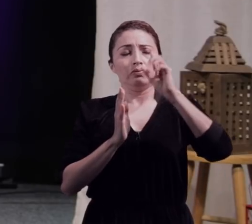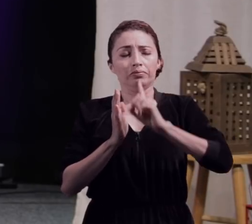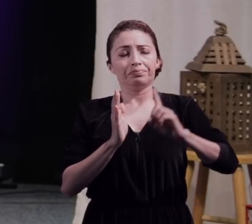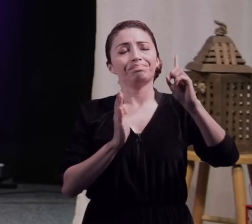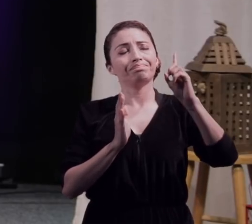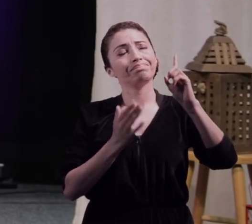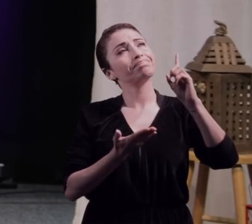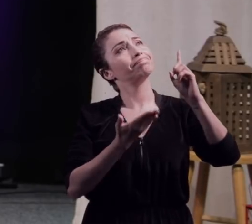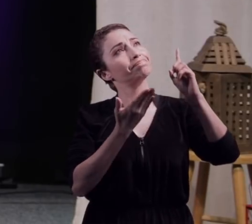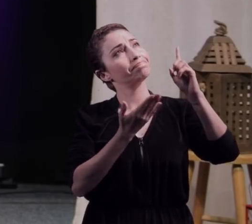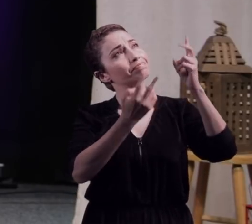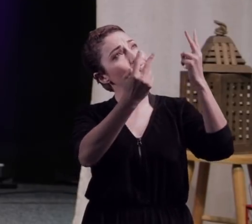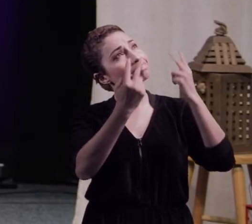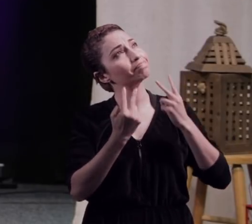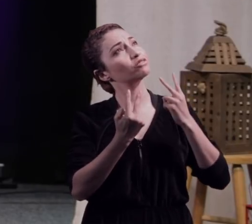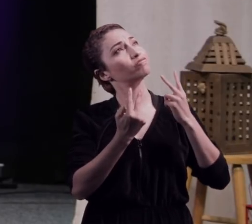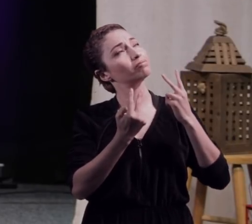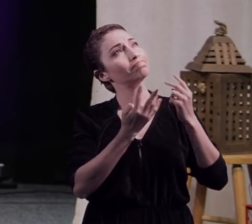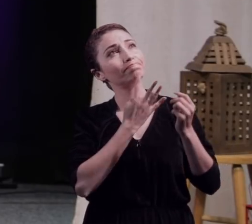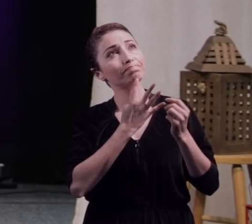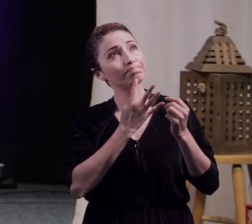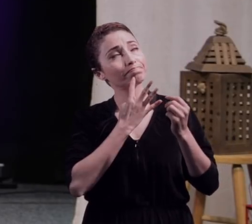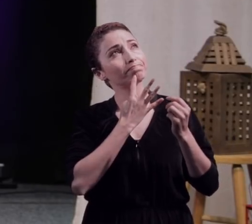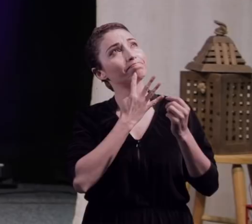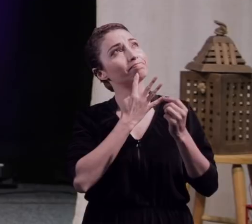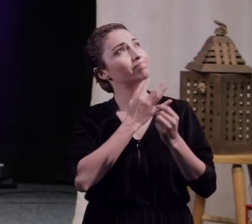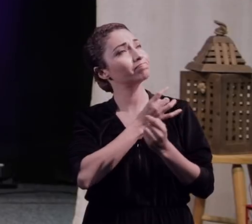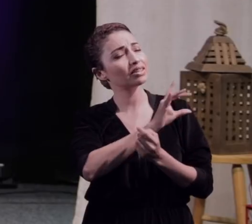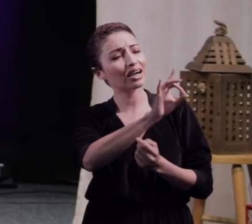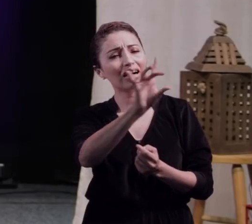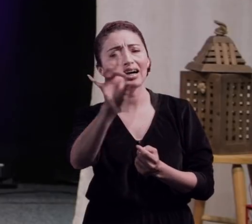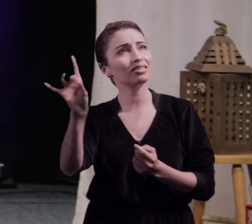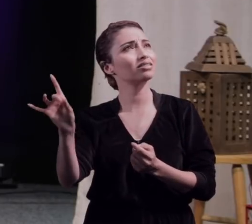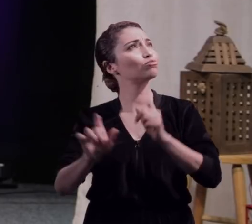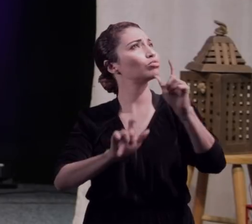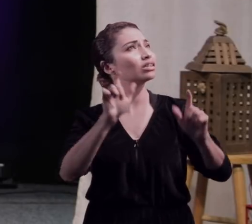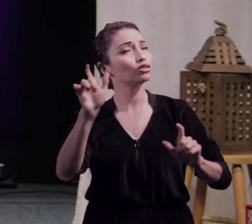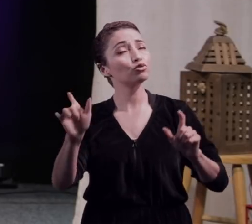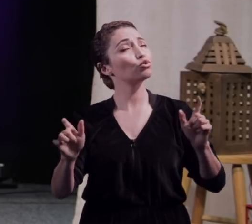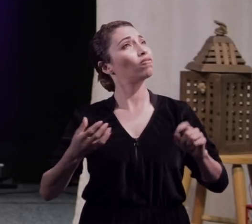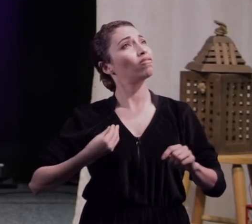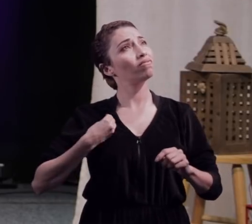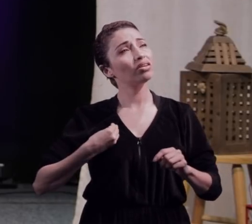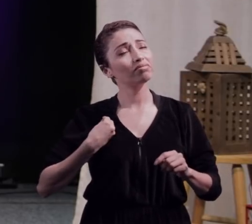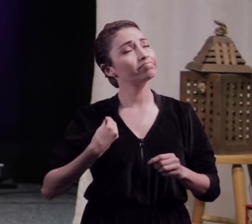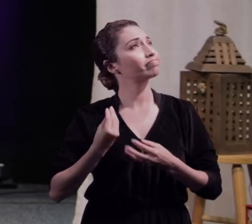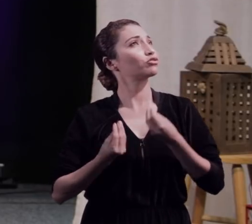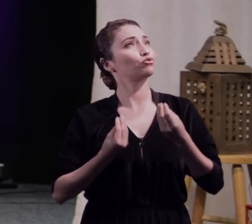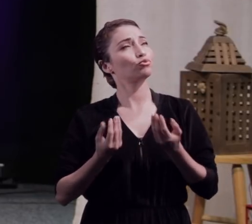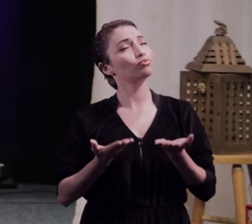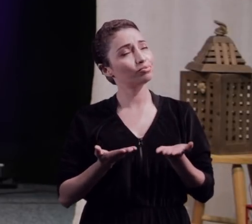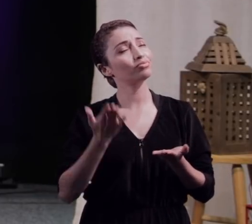Senhor Deus, Tu nos conheces, Tu sabes a realidade de cada